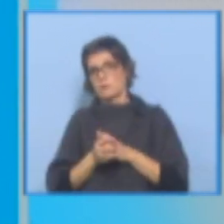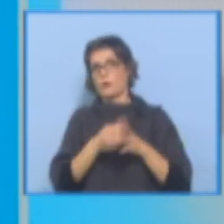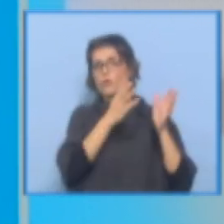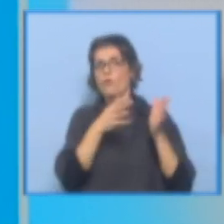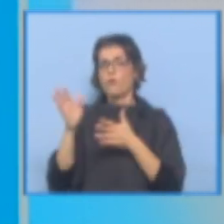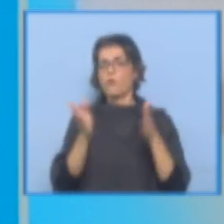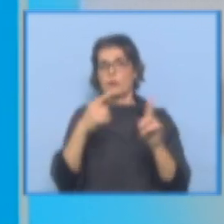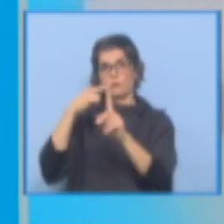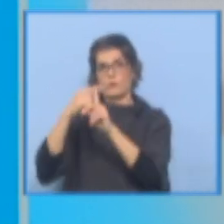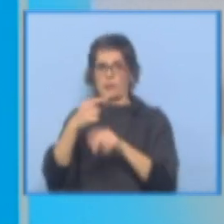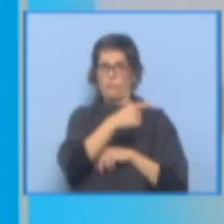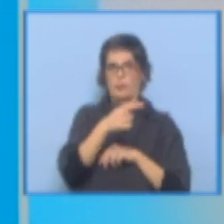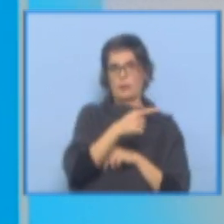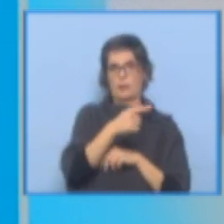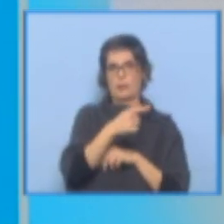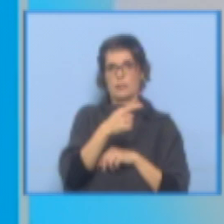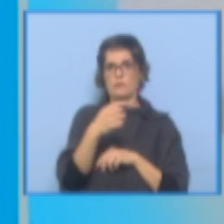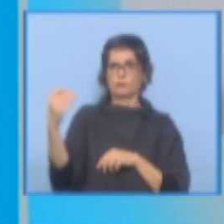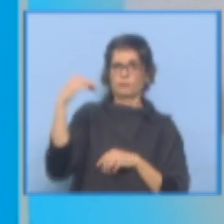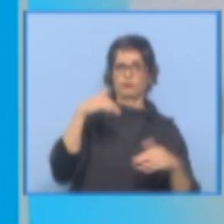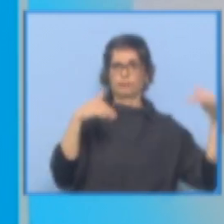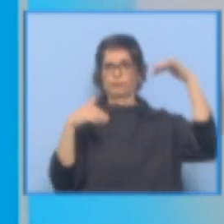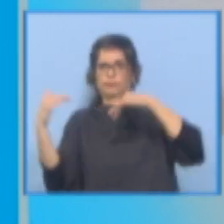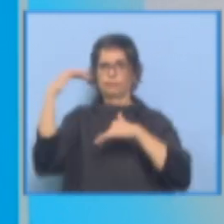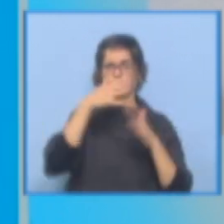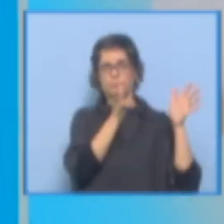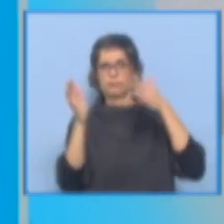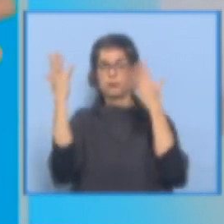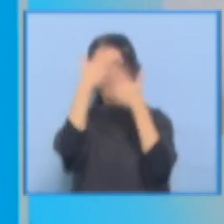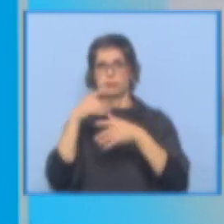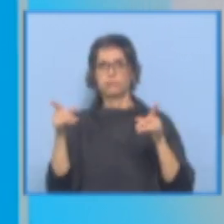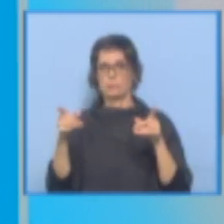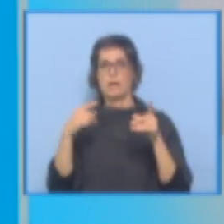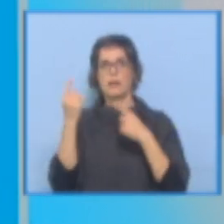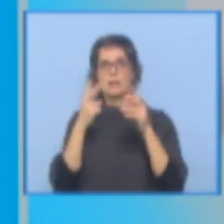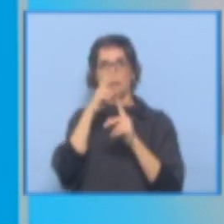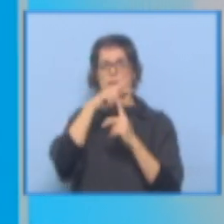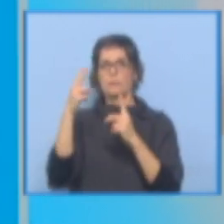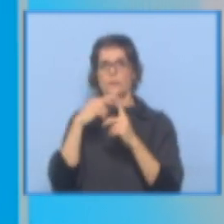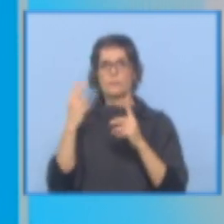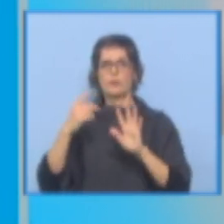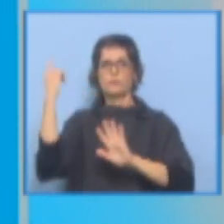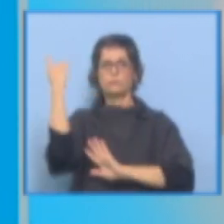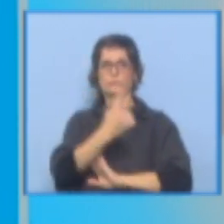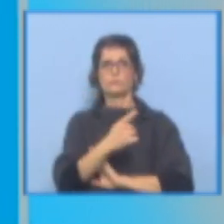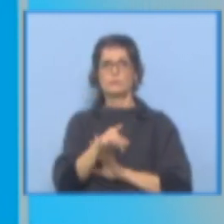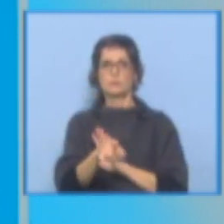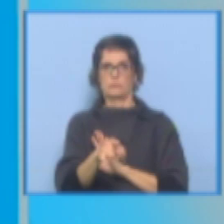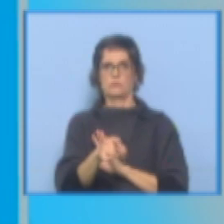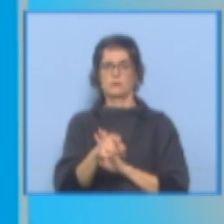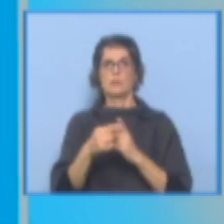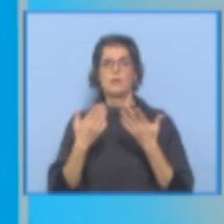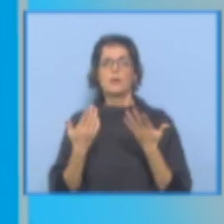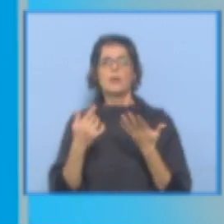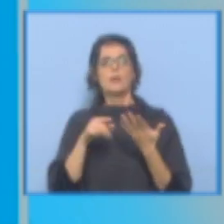nos levar a, no fundo, a visões que já são ditatoriais. E para resumir assim muito rapidamente, eu acho que também Lucília Gago